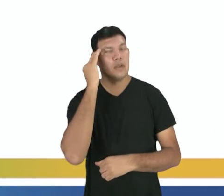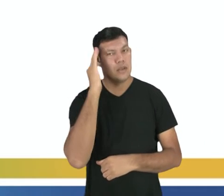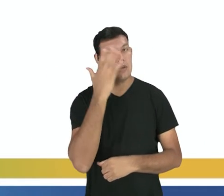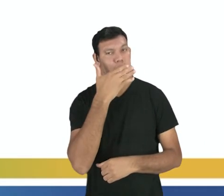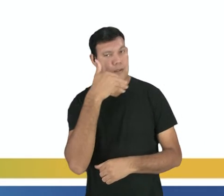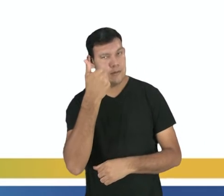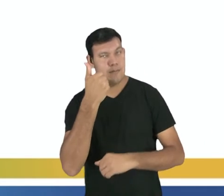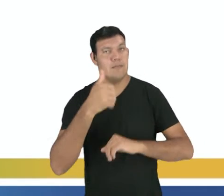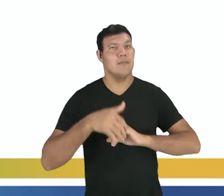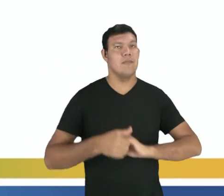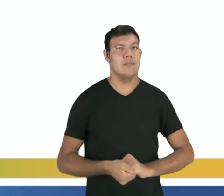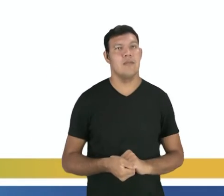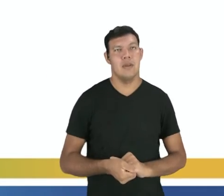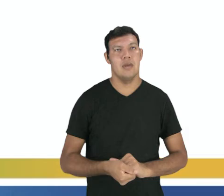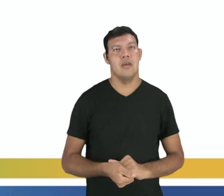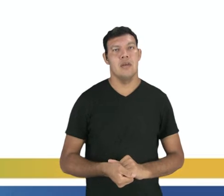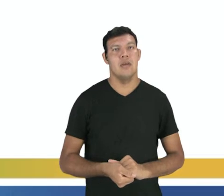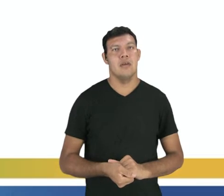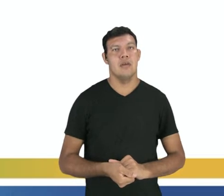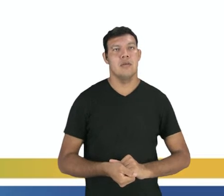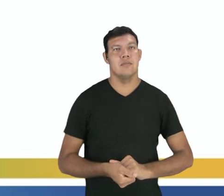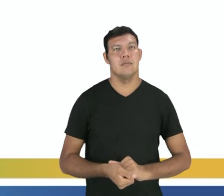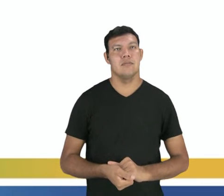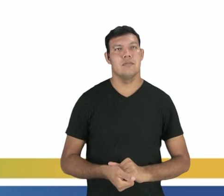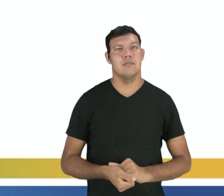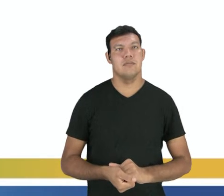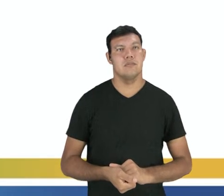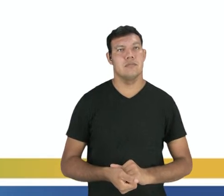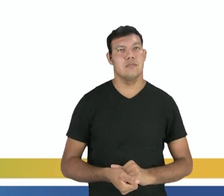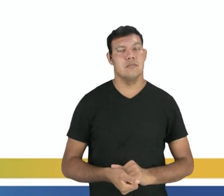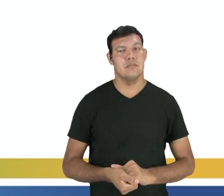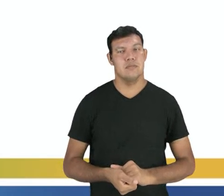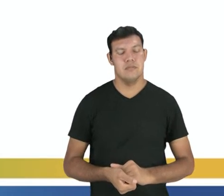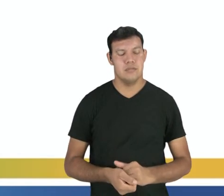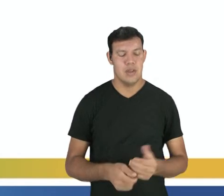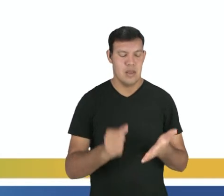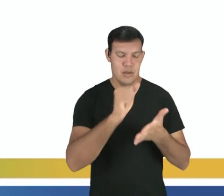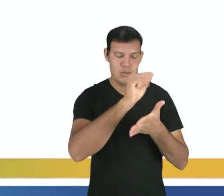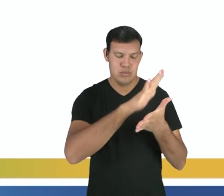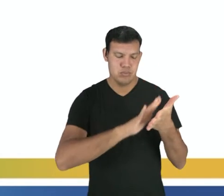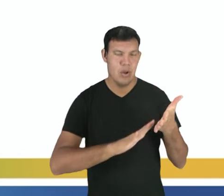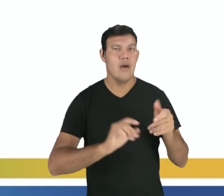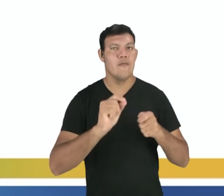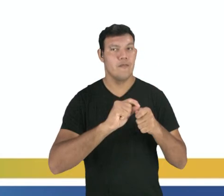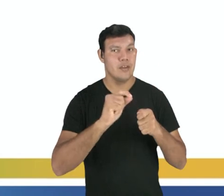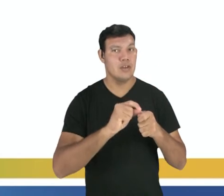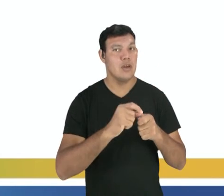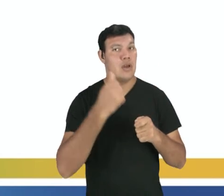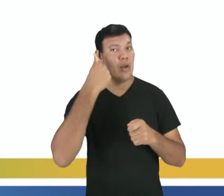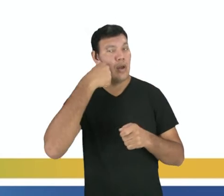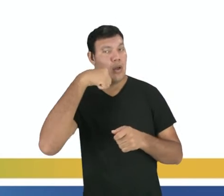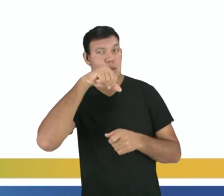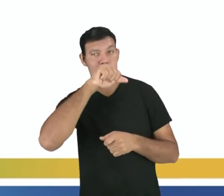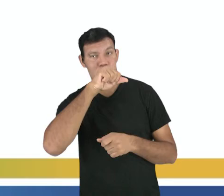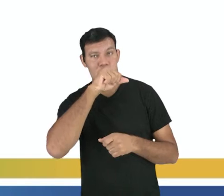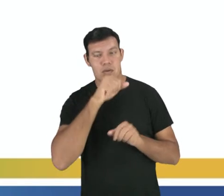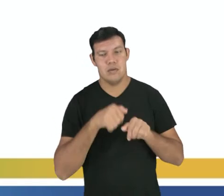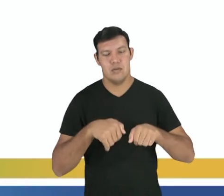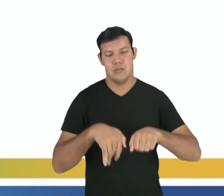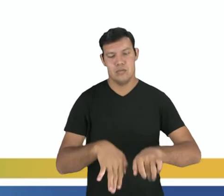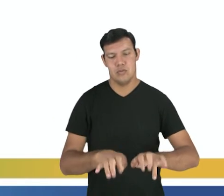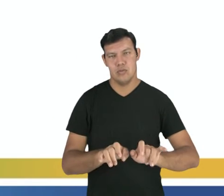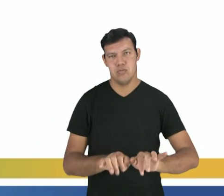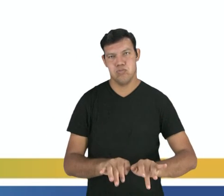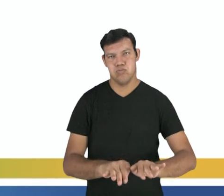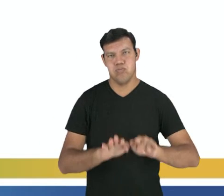tá? As orações subordinadas adverbiais, ela fazia lição enquanto a mãe costurava. A